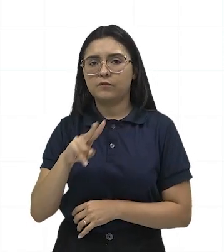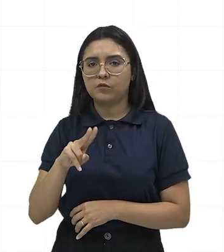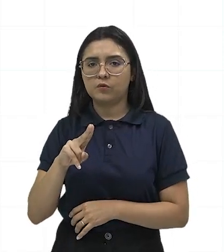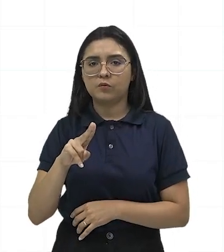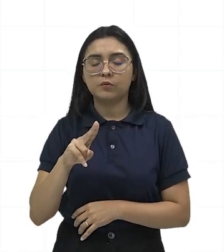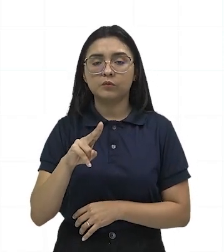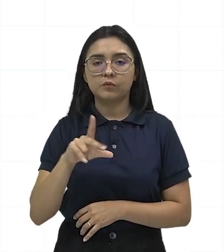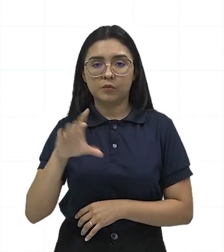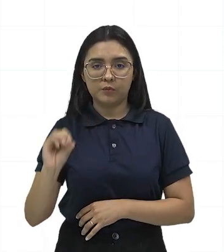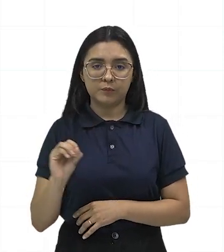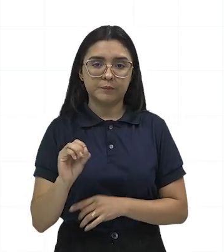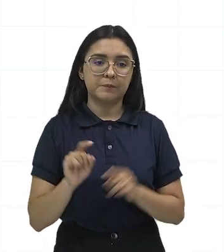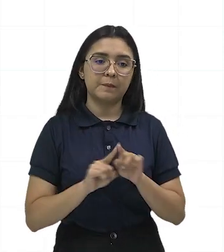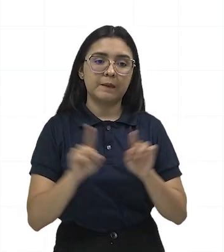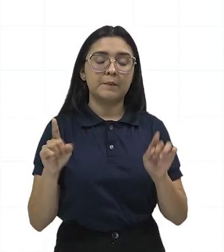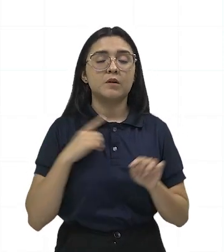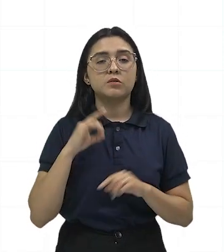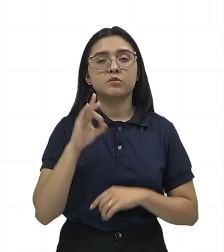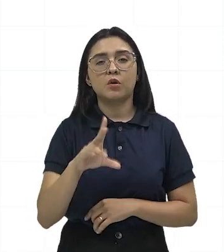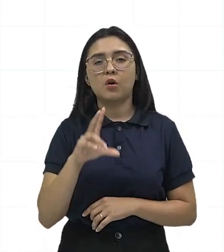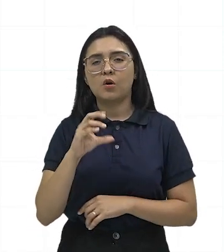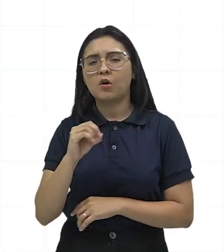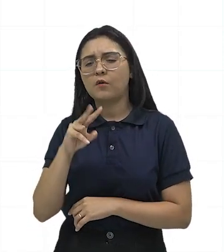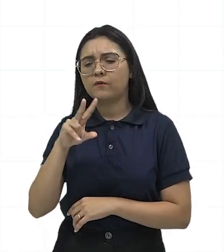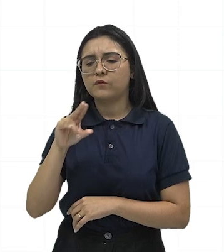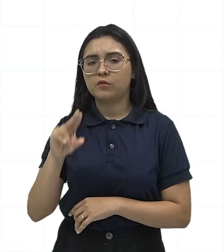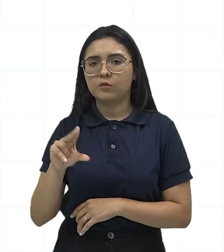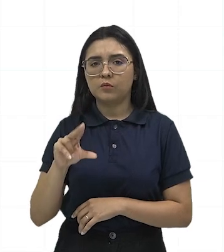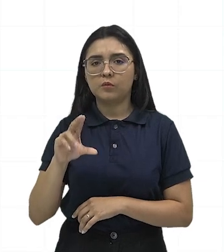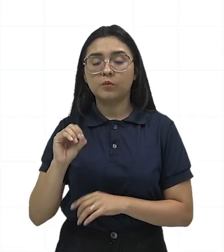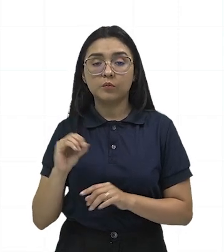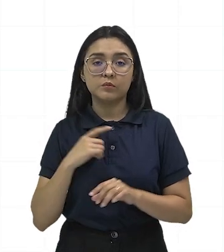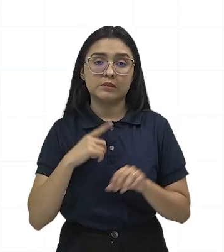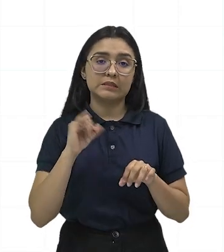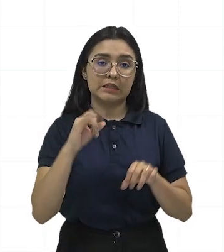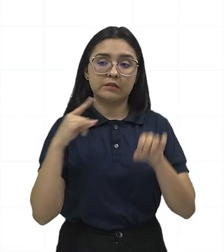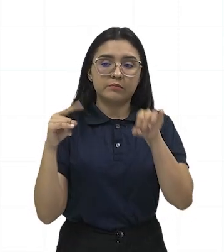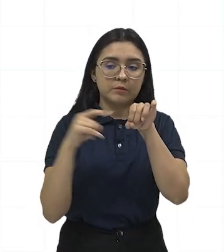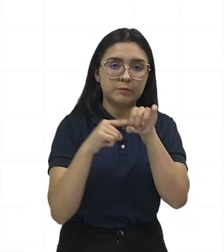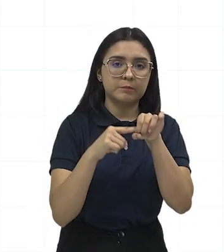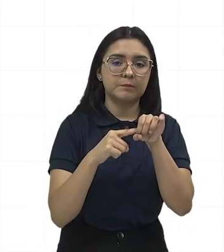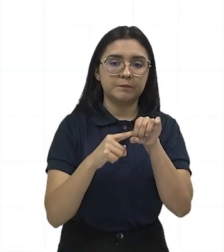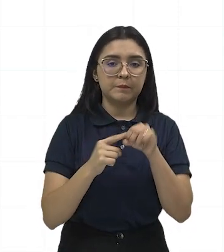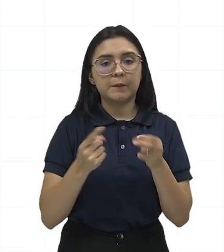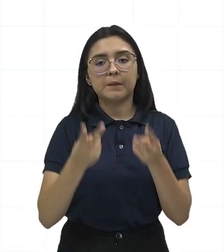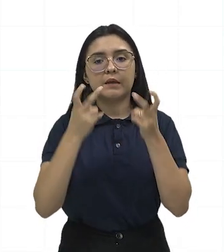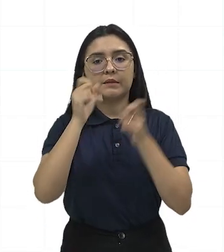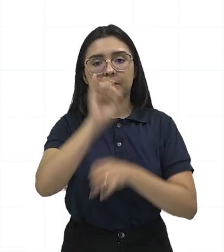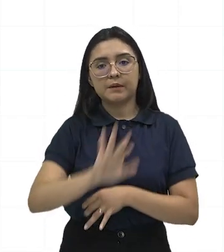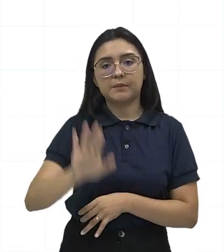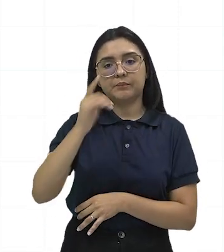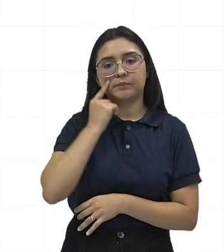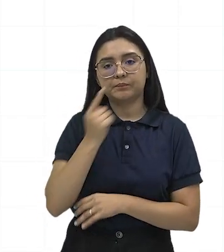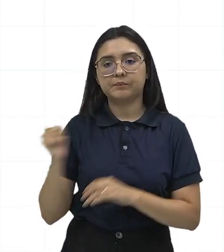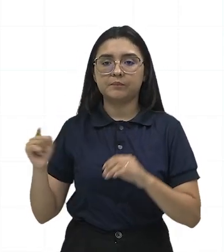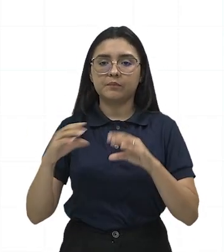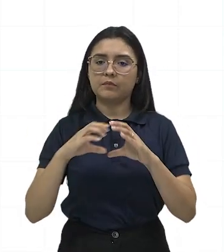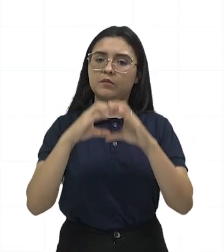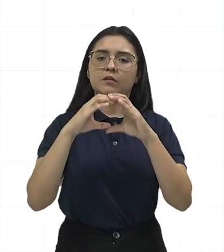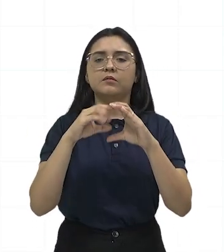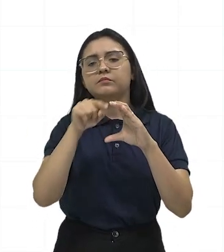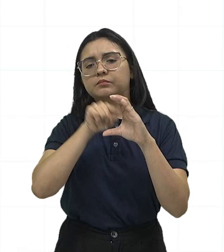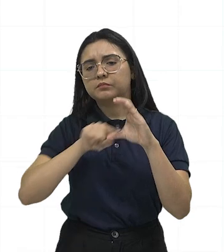quando esse ovócito ele foi fecundado. Então você observa aí a imagem, desse óvulo ou desse